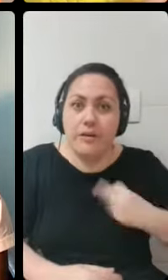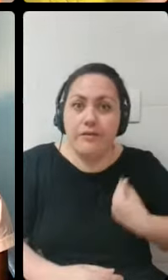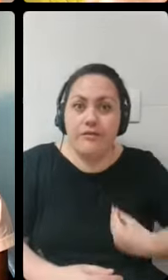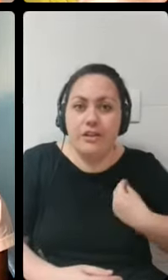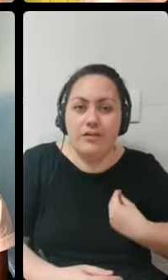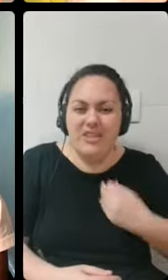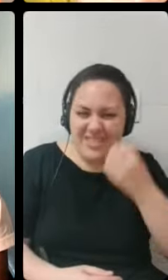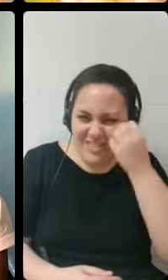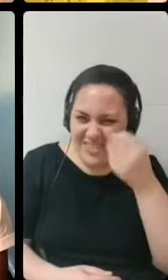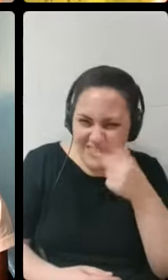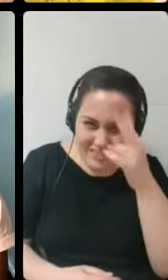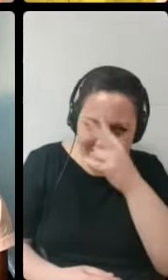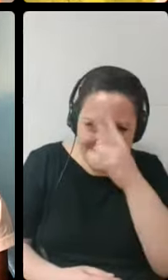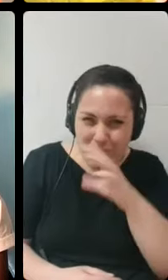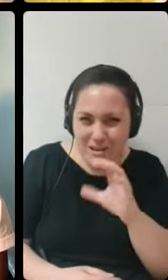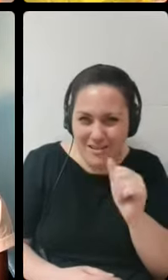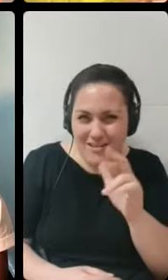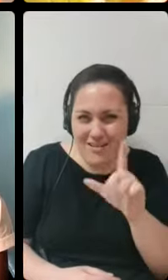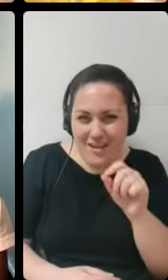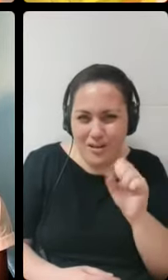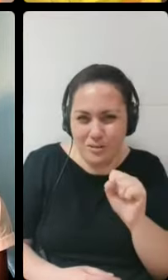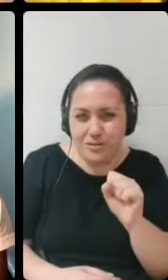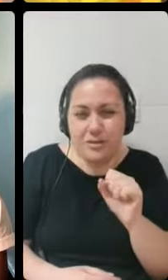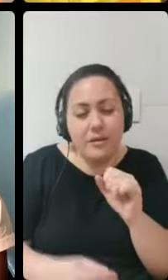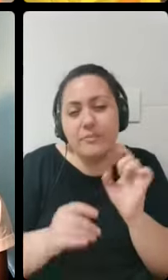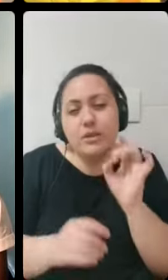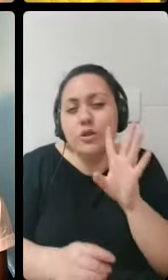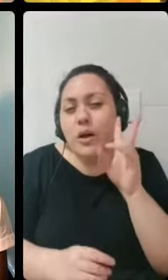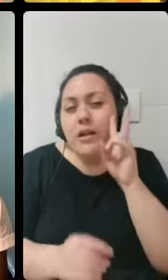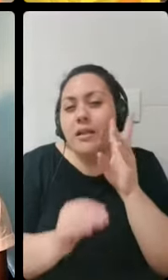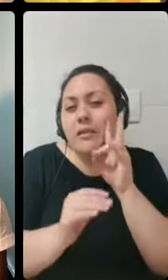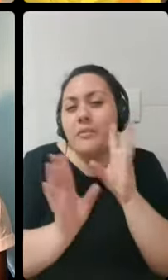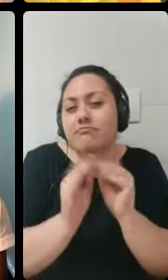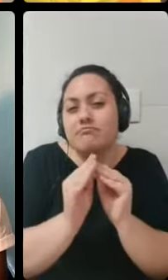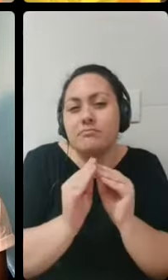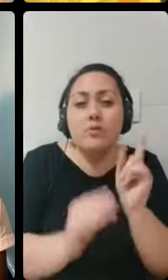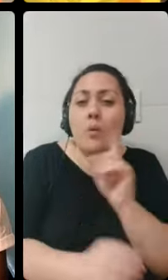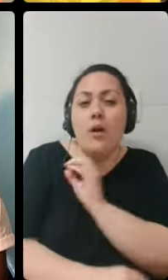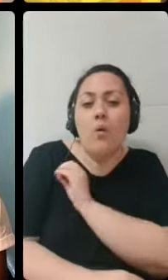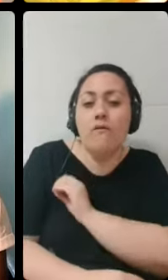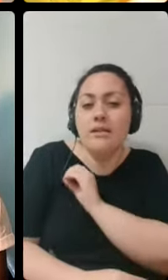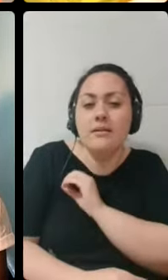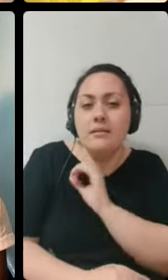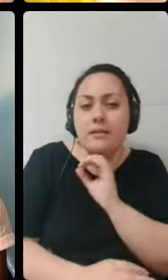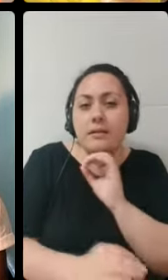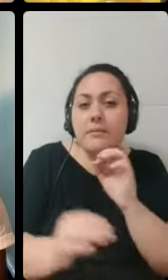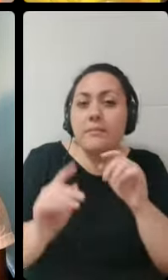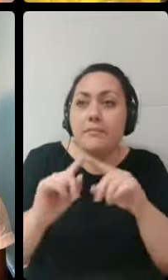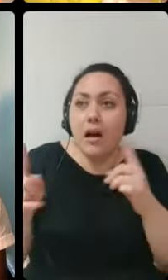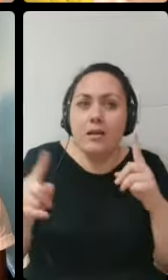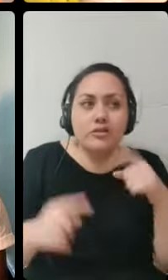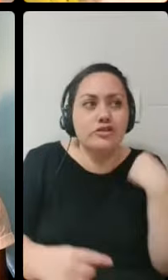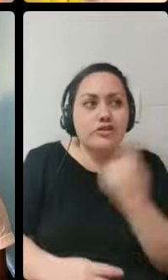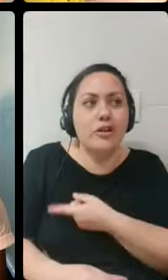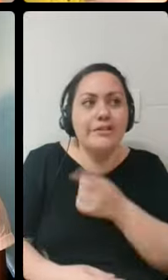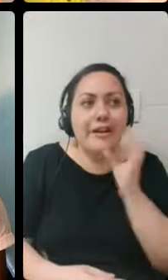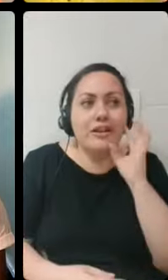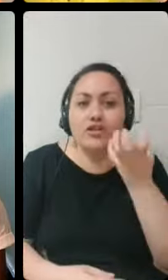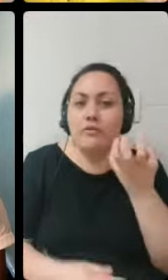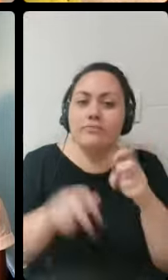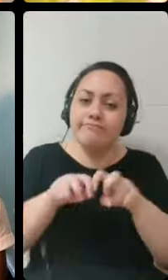falar. Mas é um exemplo, sabe? Tipo, não era uma oficina planejada, mas foi uma escuta que a gente fez e